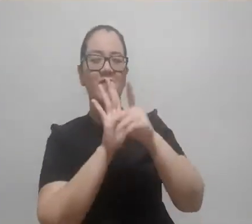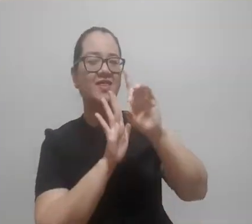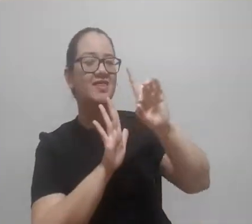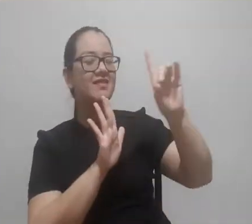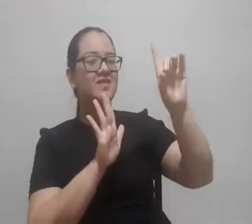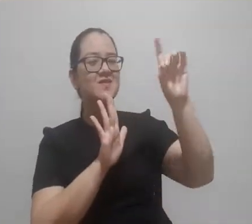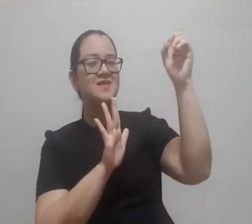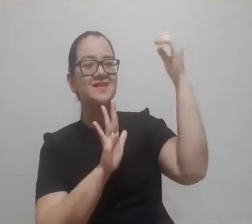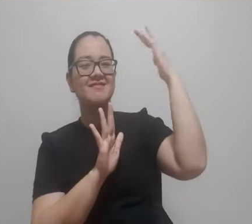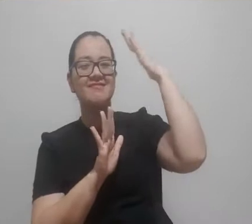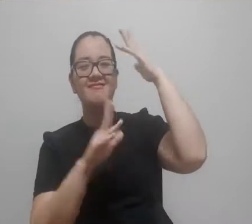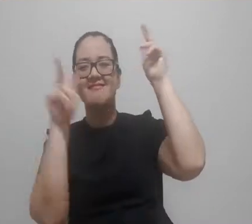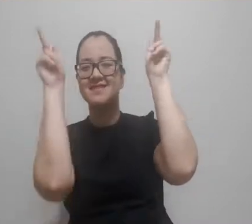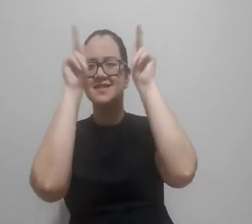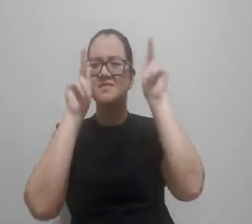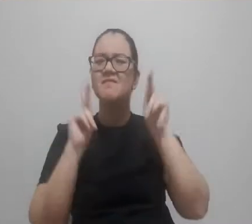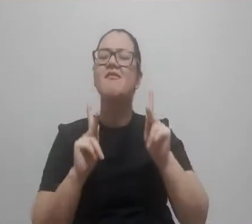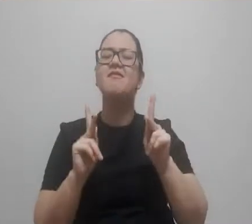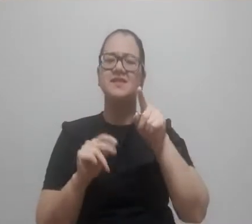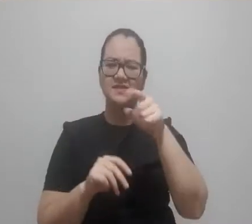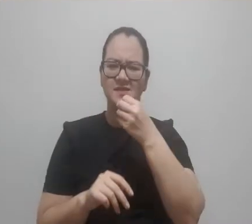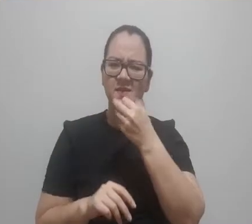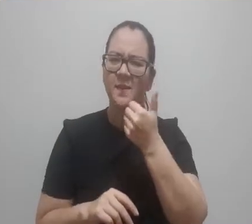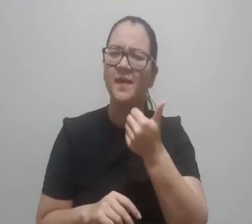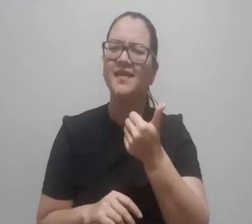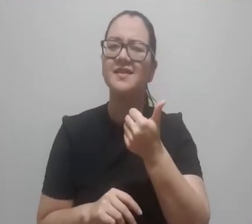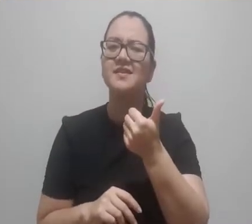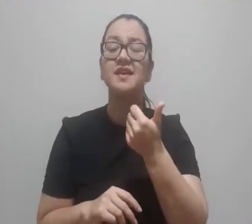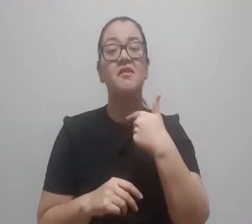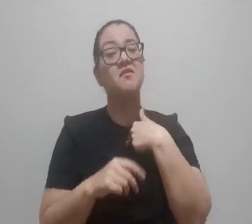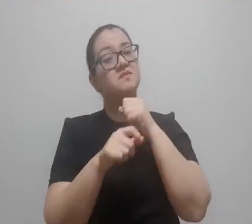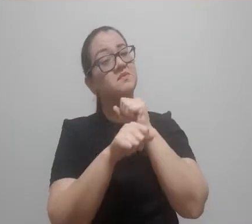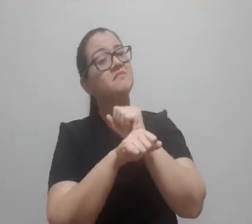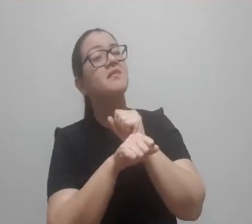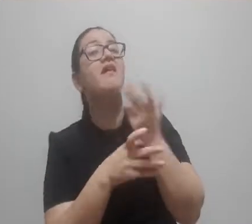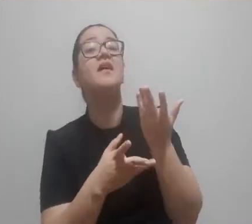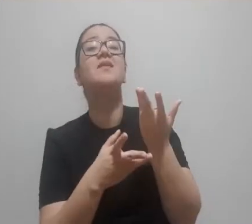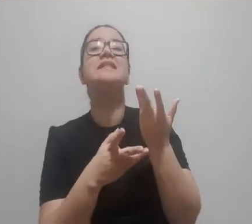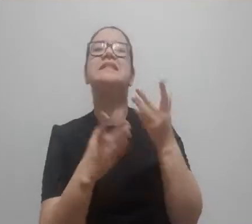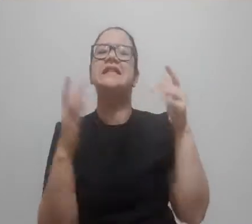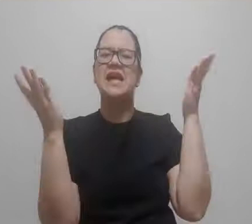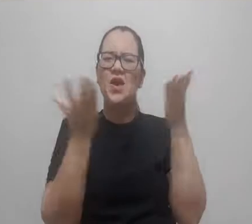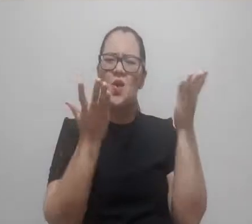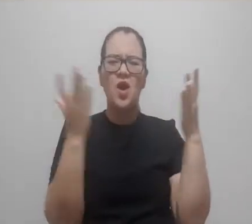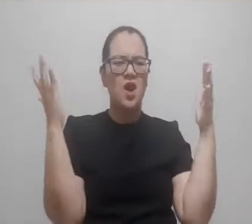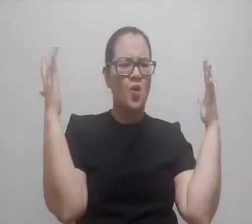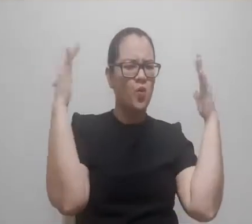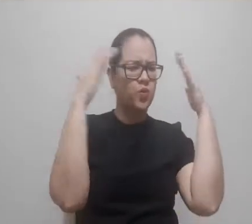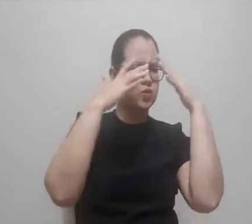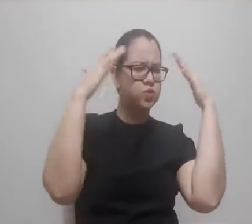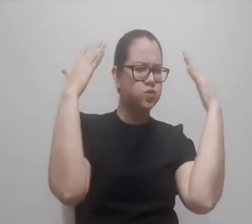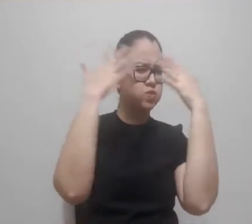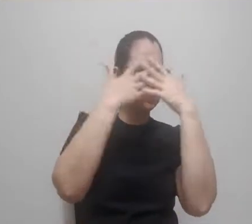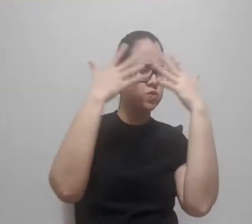paz. Como você está? Espero que em meio a toda a situação que estamos